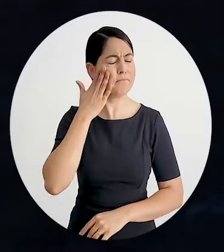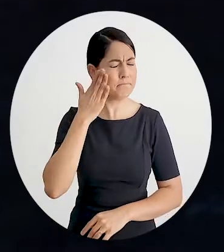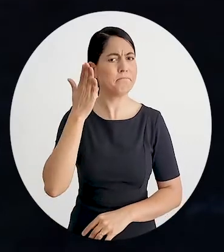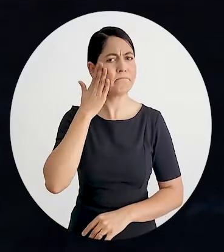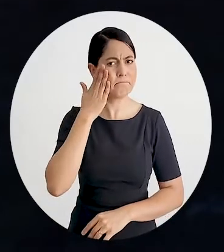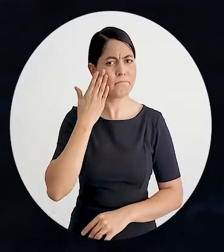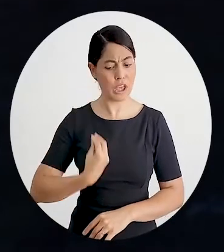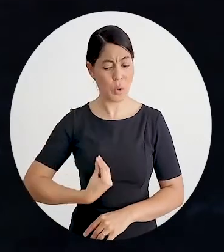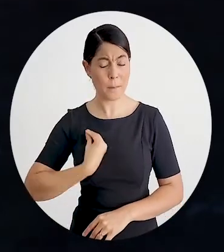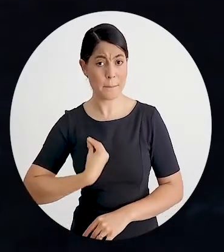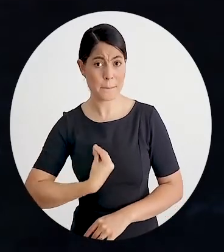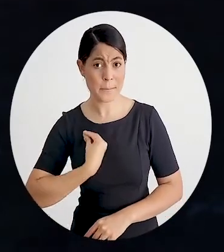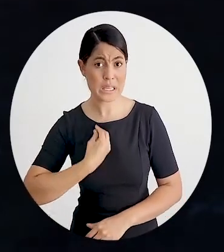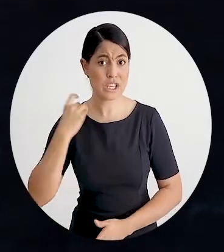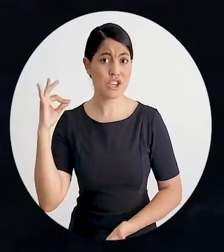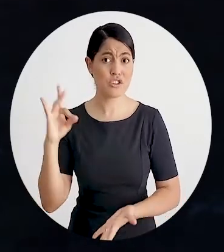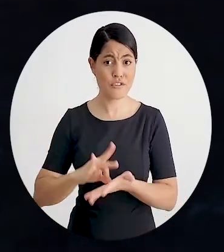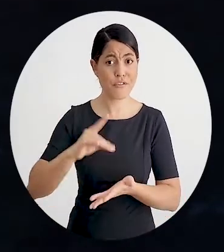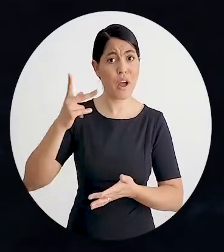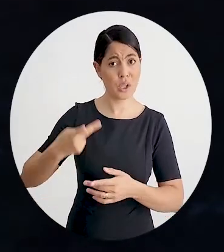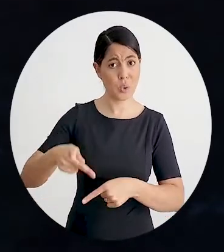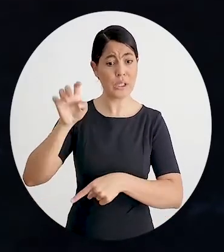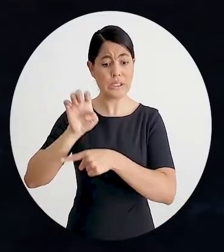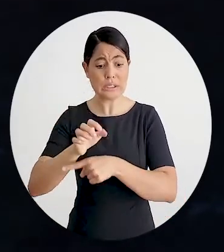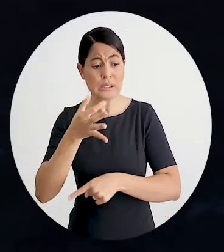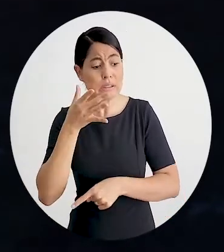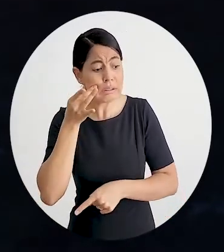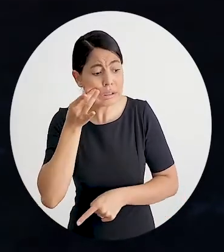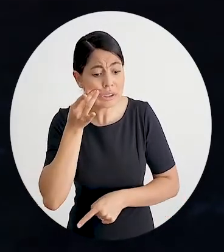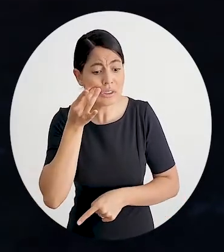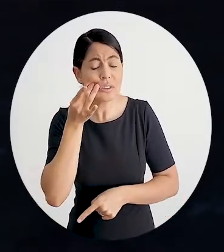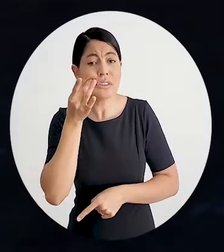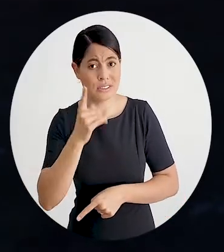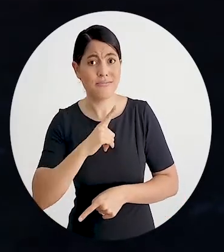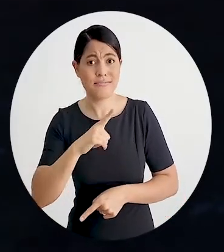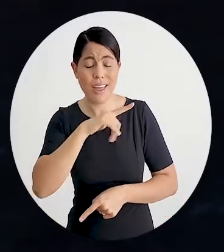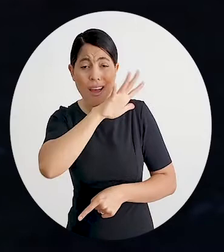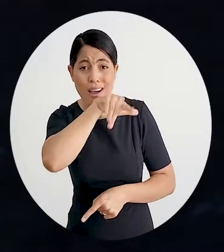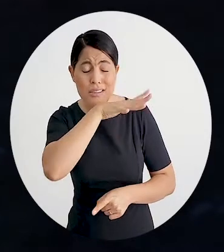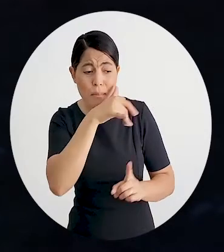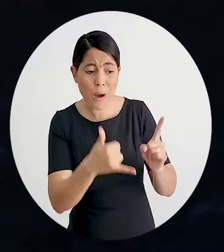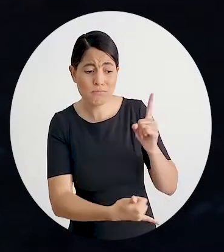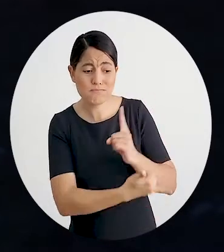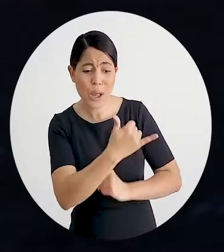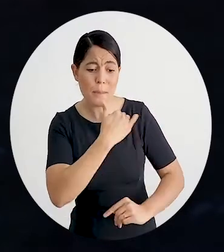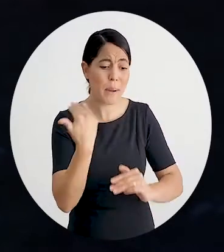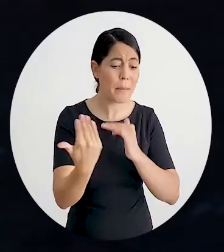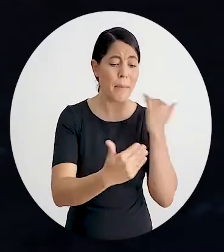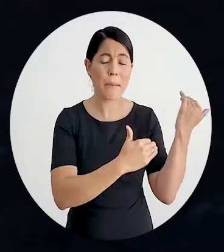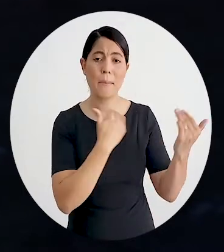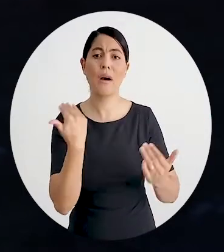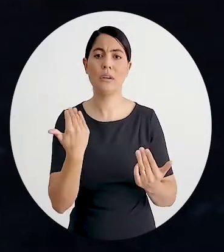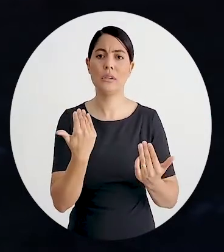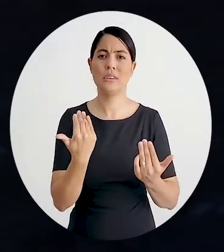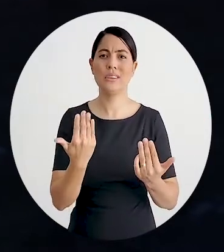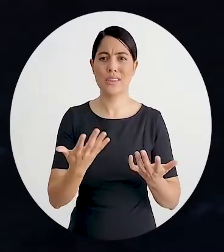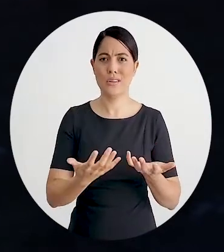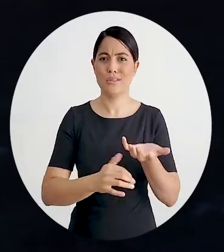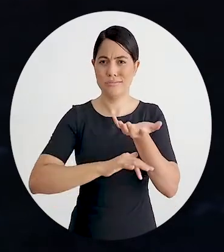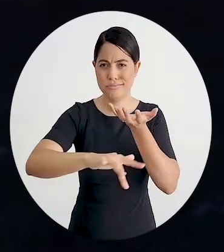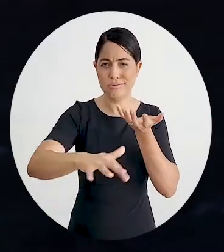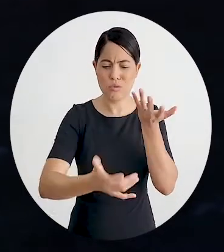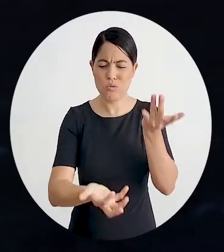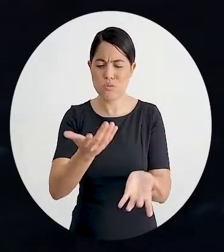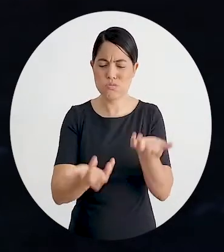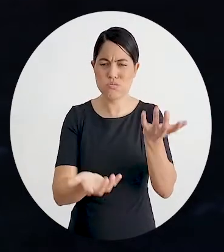no Pantanal, eu presenciei o incêndio e constatei a mortandade de muitos animais. Esse incêndio é sem precedente. Como disse a Glaucia, talvez um